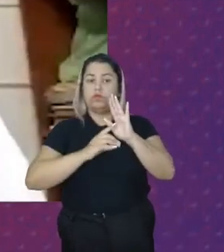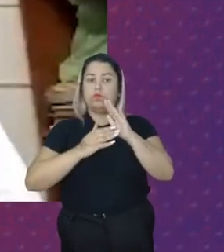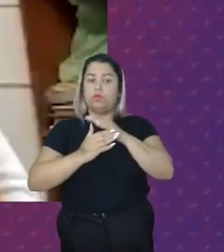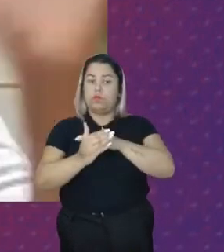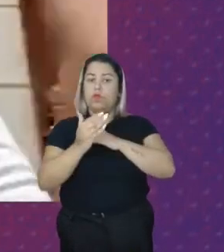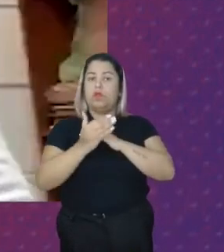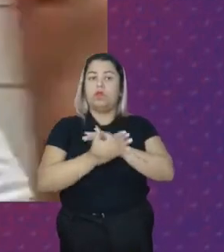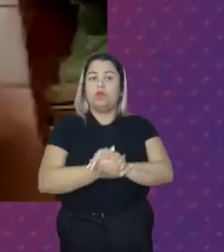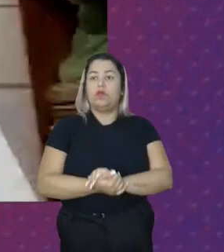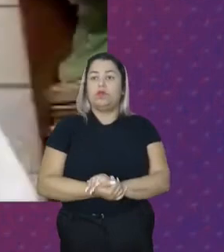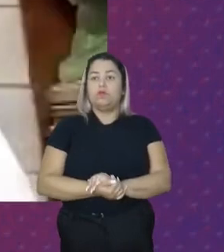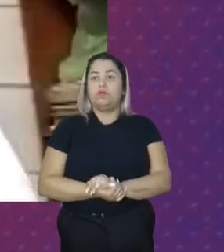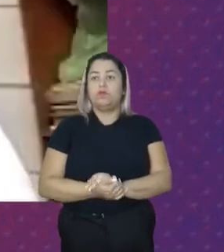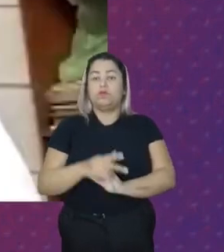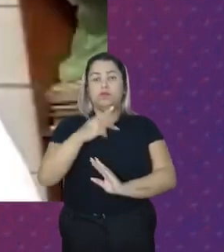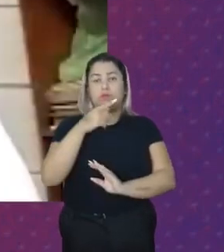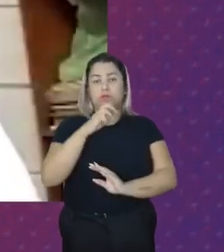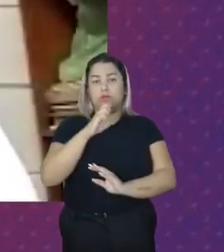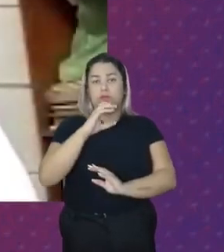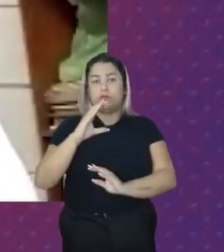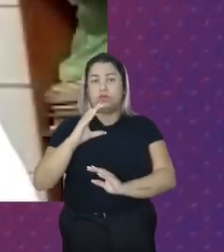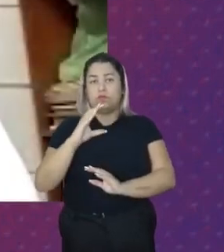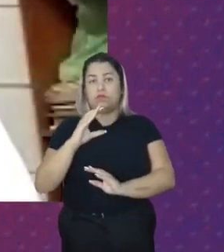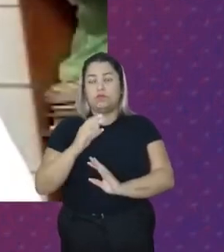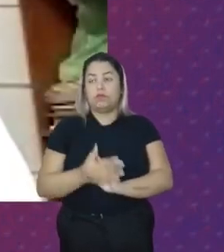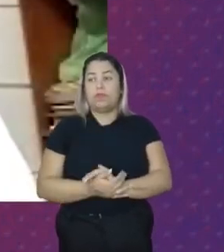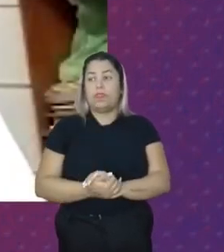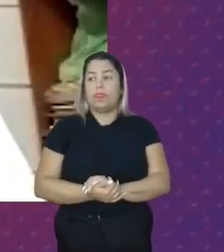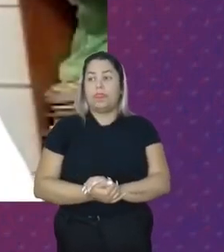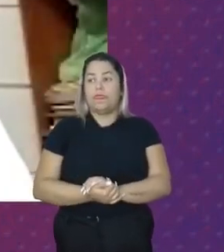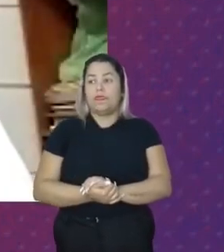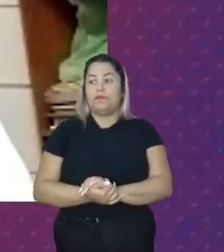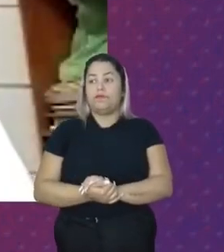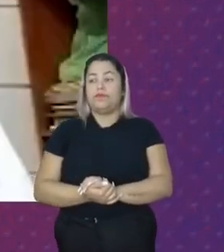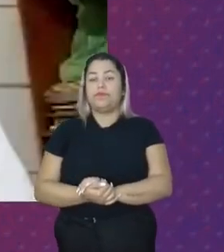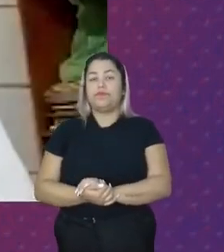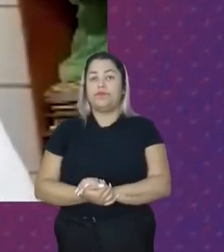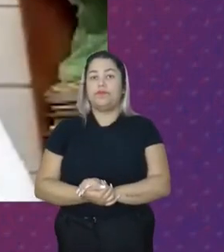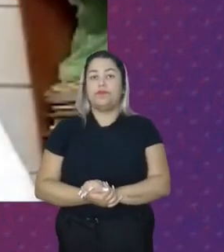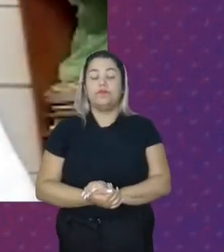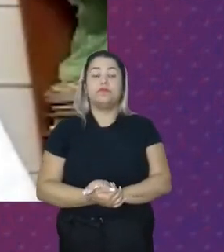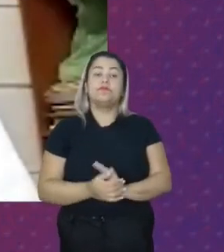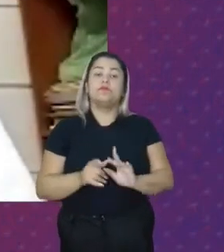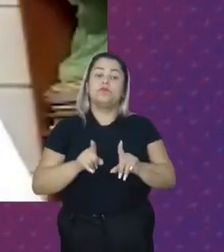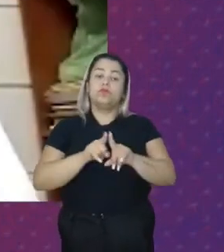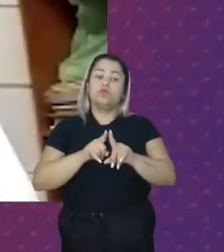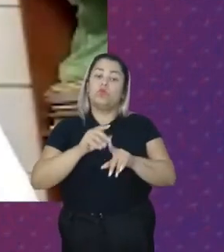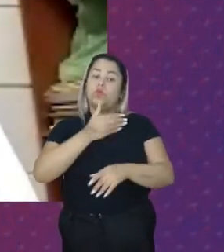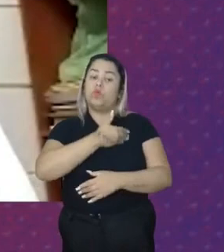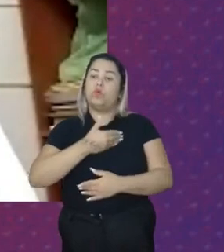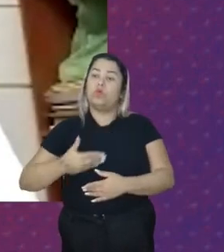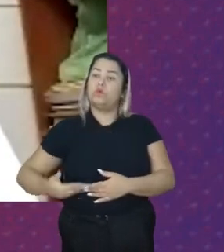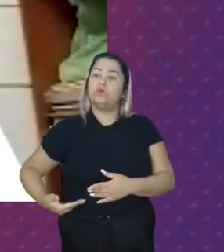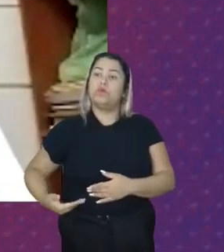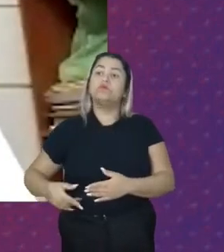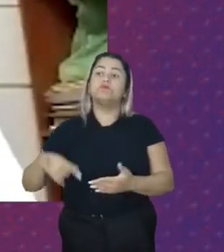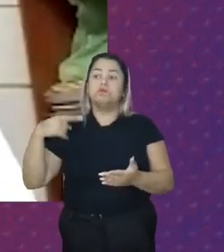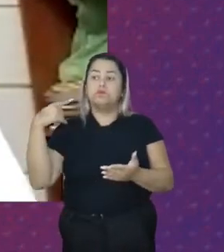Promulgado Essa PEC Os parlamentares E o governo Se comprometeu Que